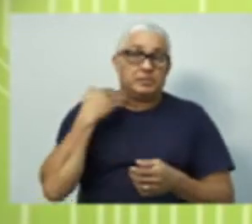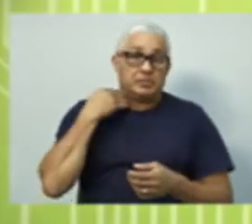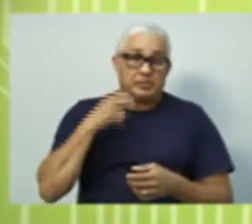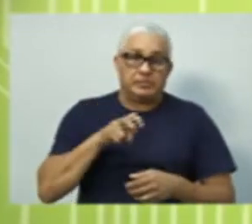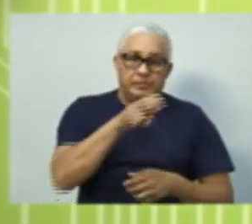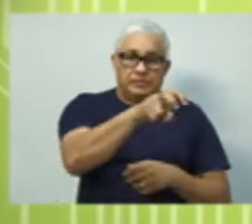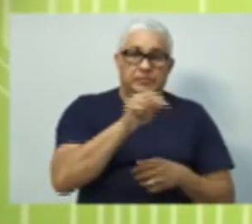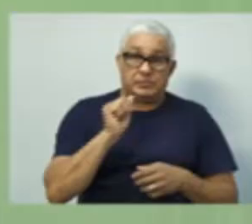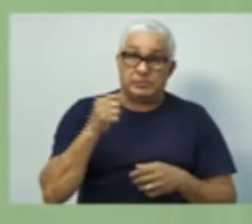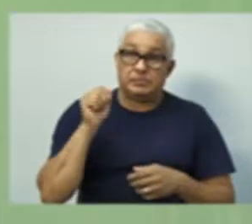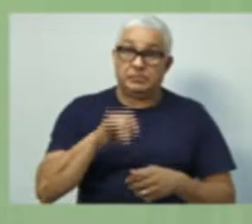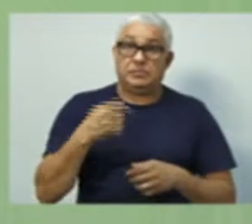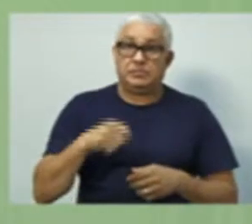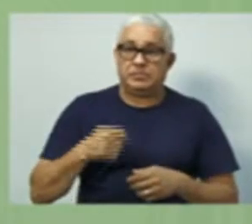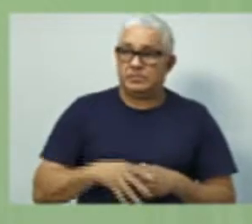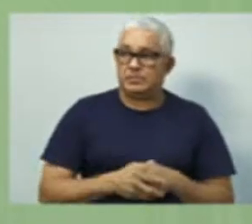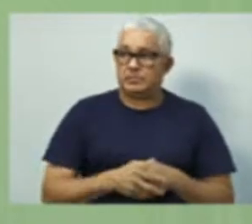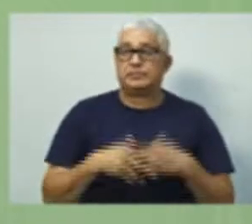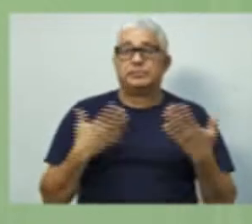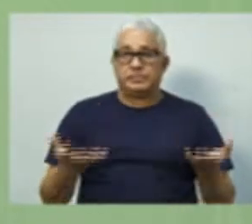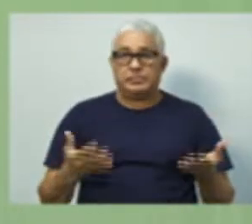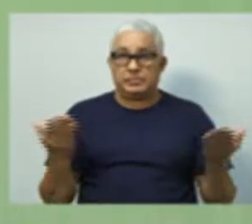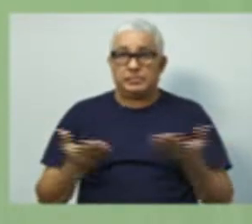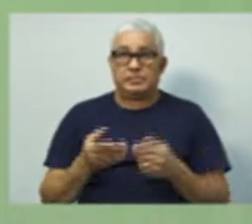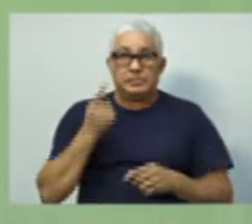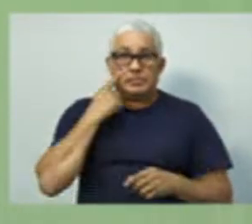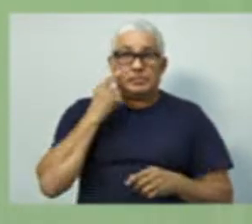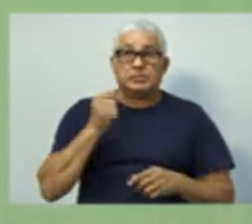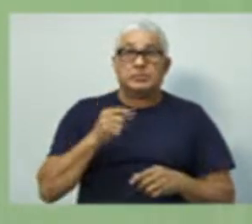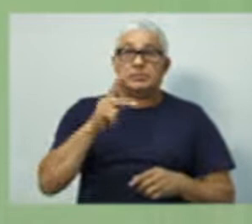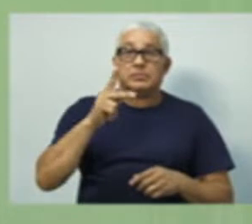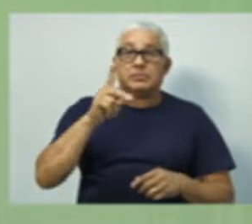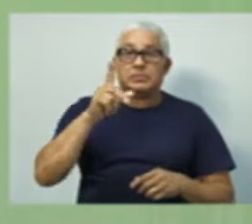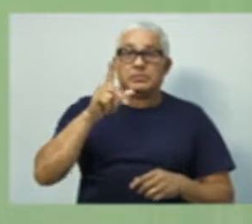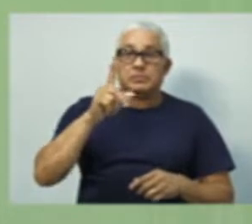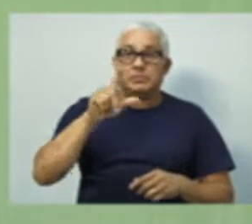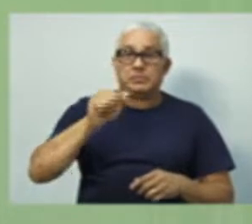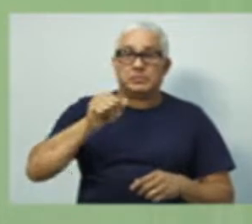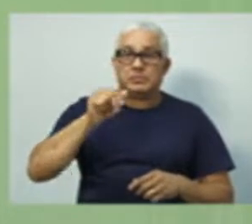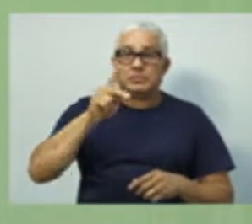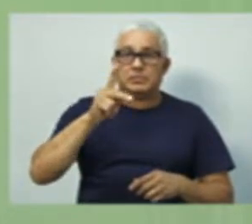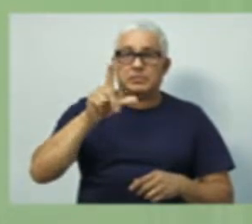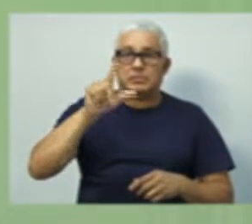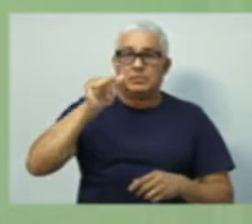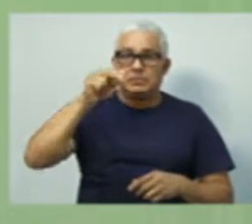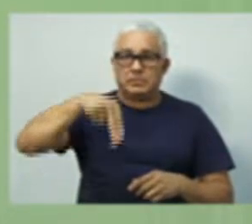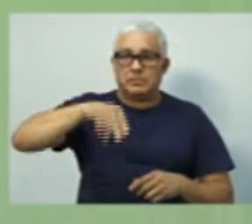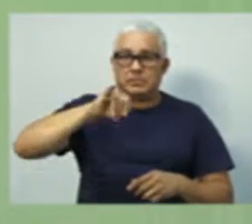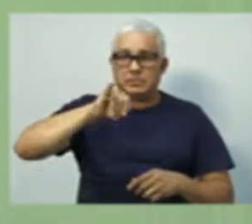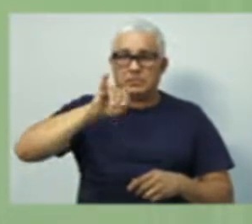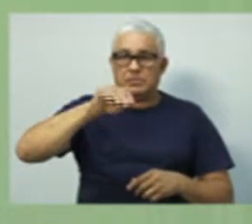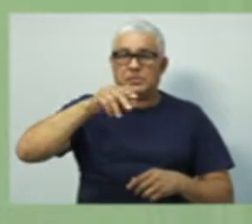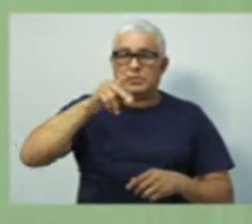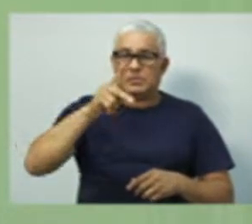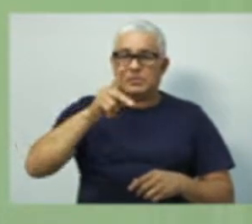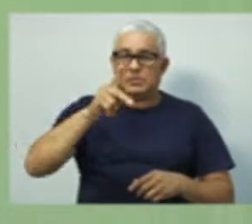bem. Então, vamos agora ver o que é o planejamento orçamentário. É a expressão